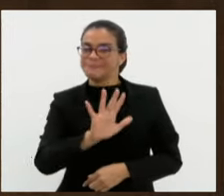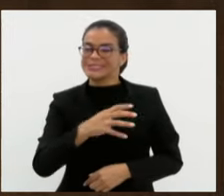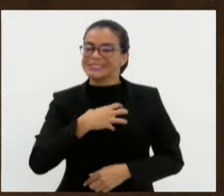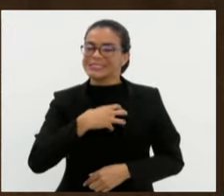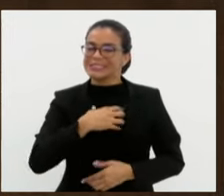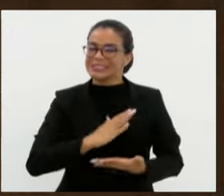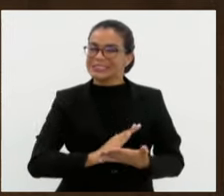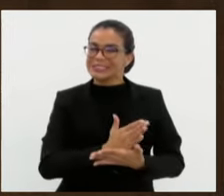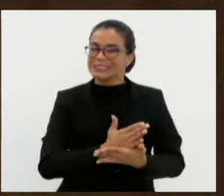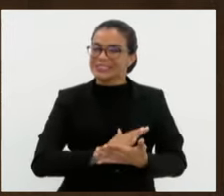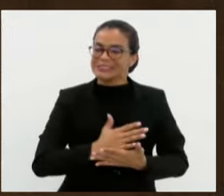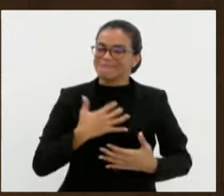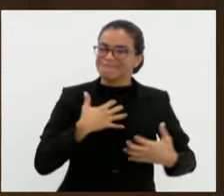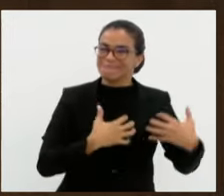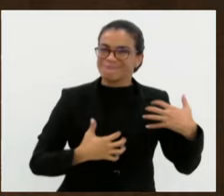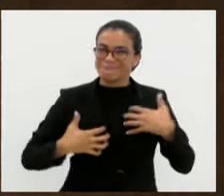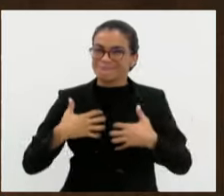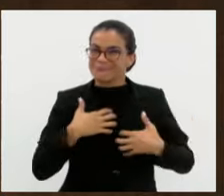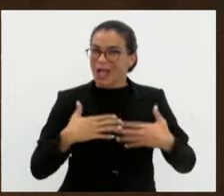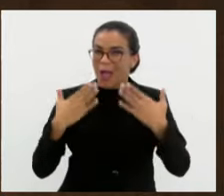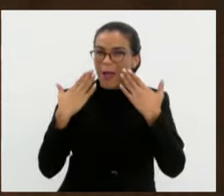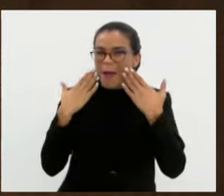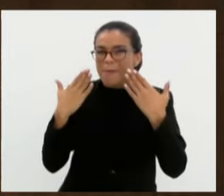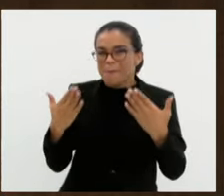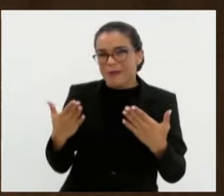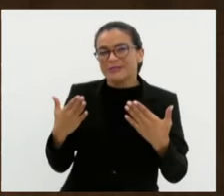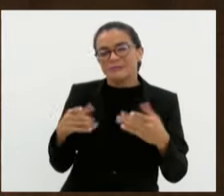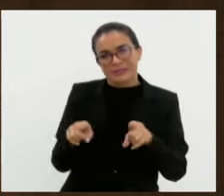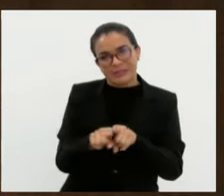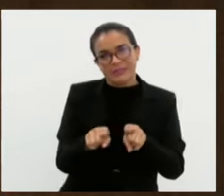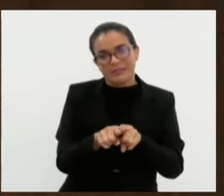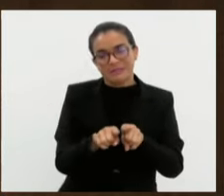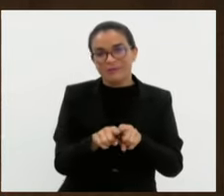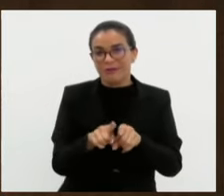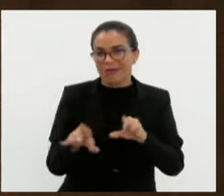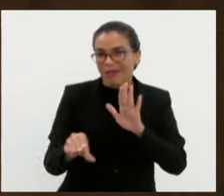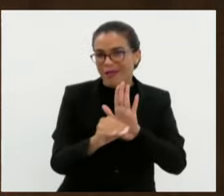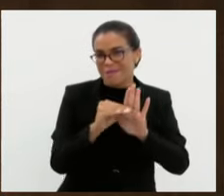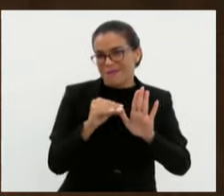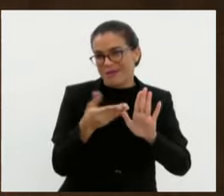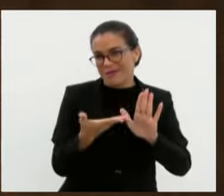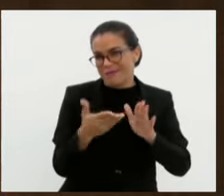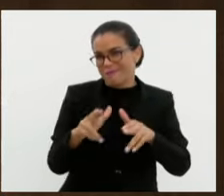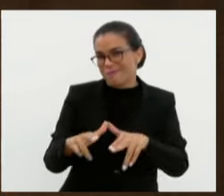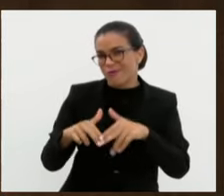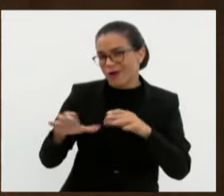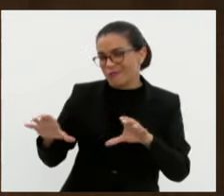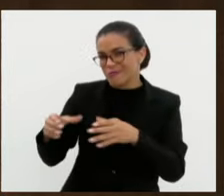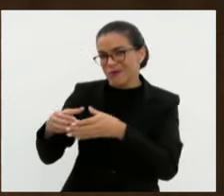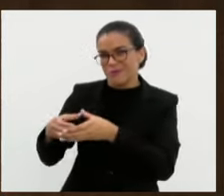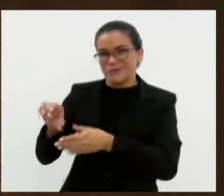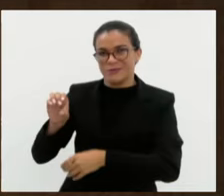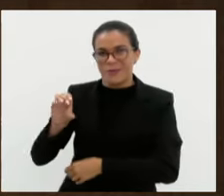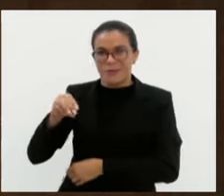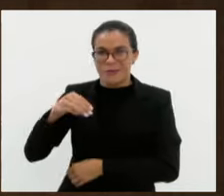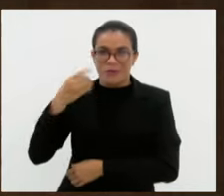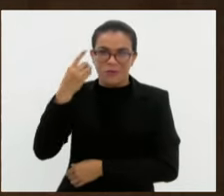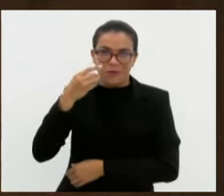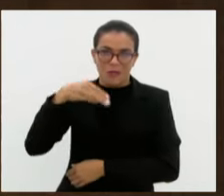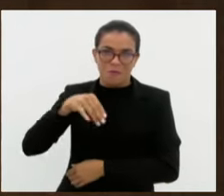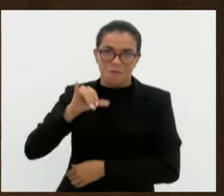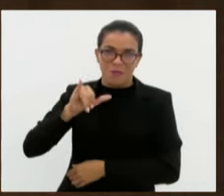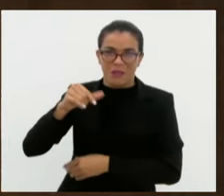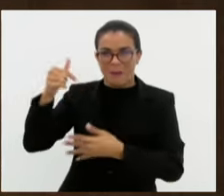incomodado e indignado com a apresentação, que é legítima também, da emenda pelo deputado Mink e pelos